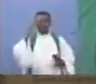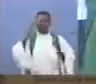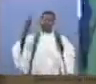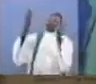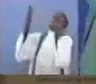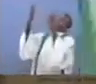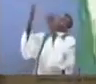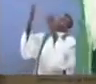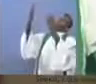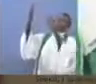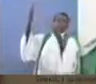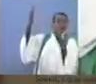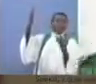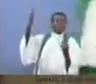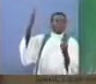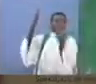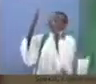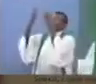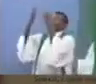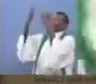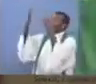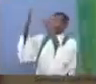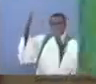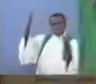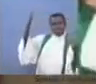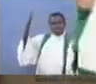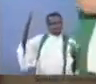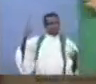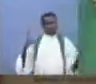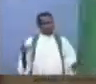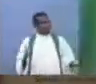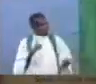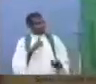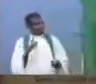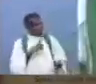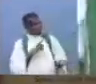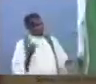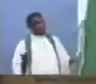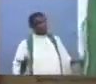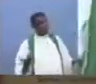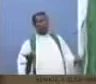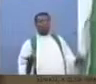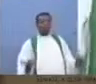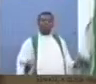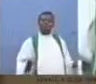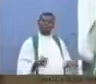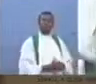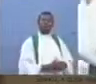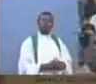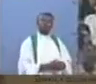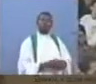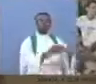Renoir, o grande pintor, que nos últimos 14 anos da sua vida teve artrite, artrose